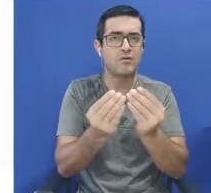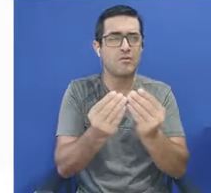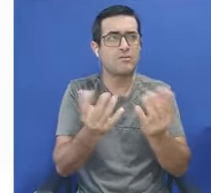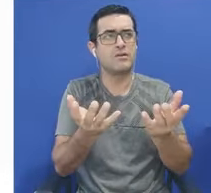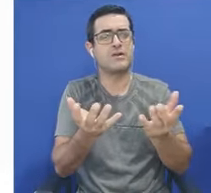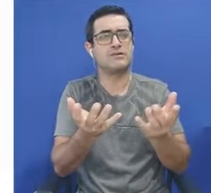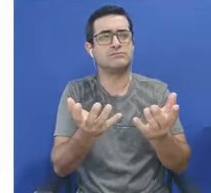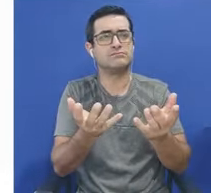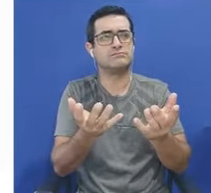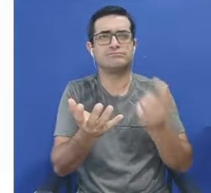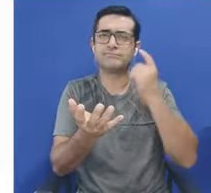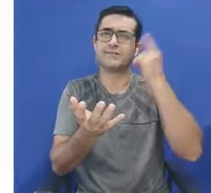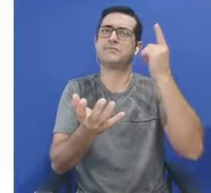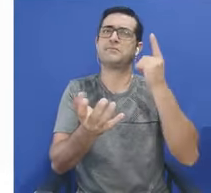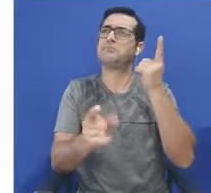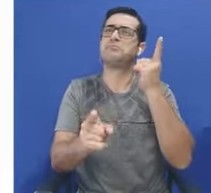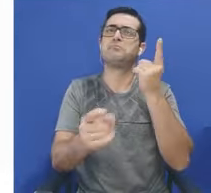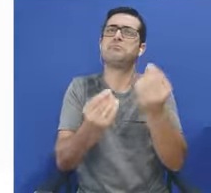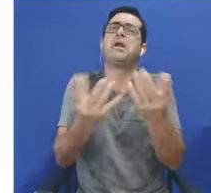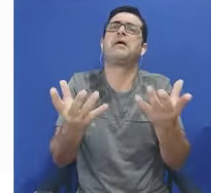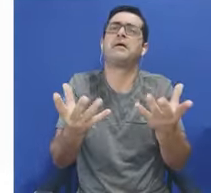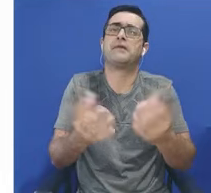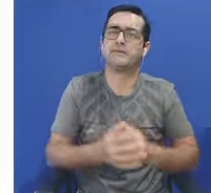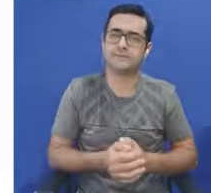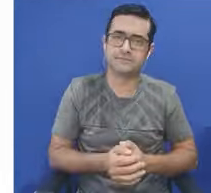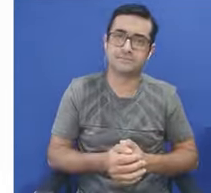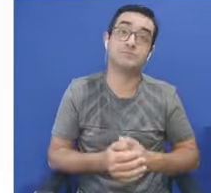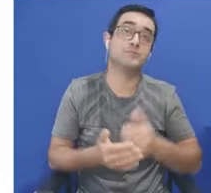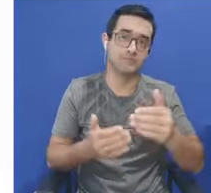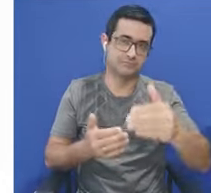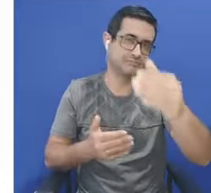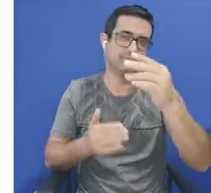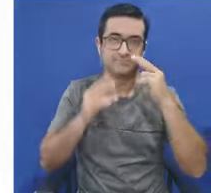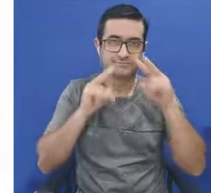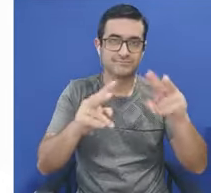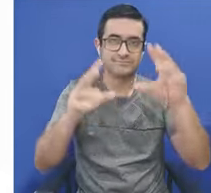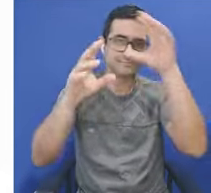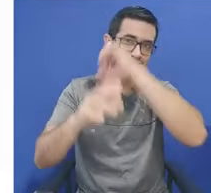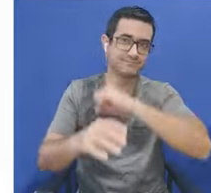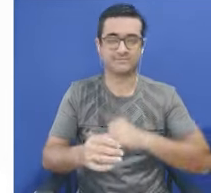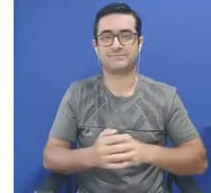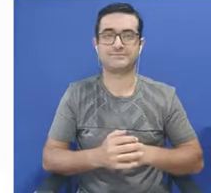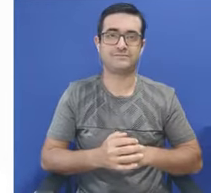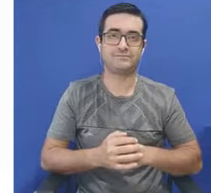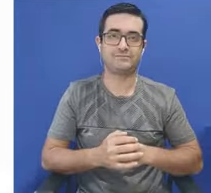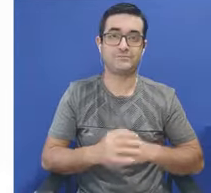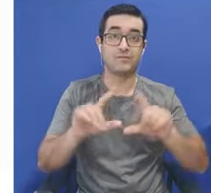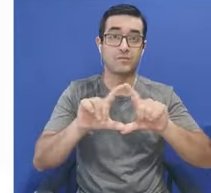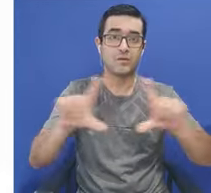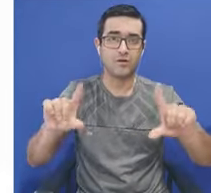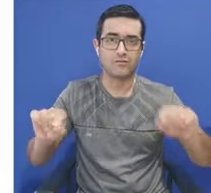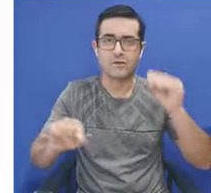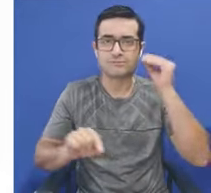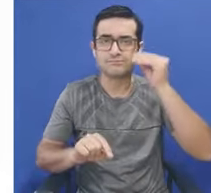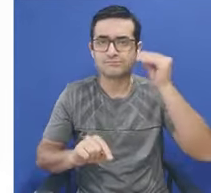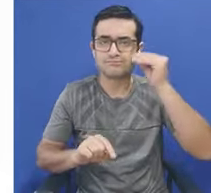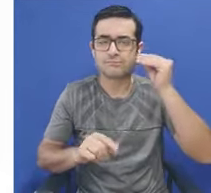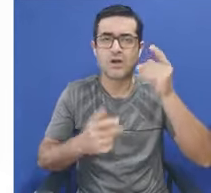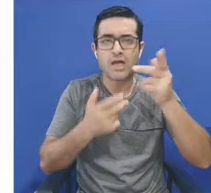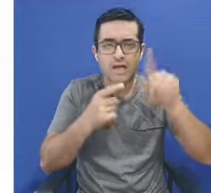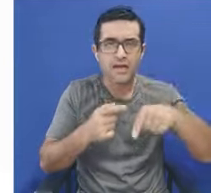Depois vocês vão observar. Então, fórmula empírica mostra o número relativo, né, entre a